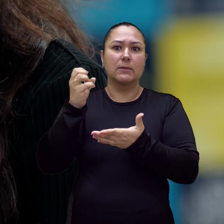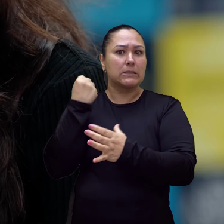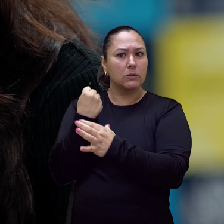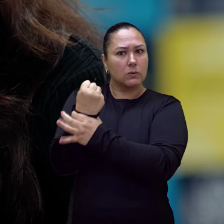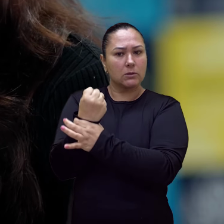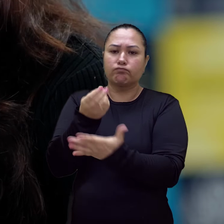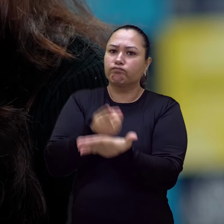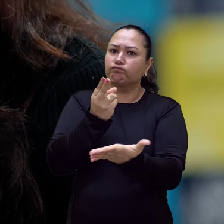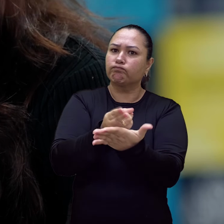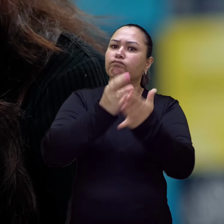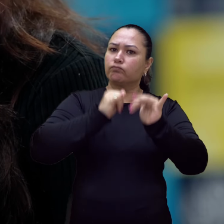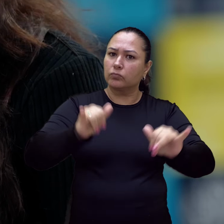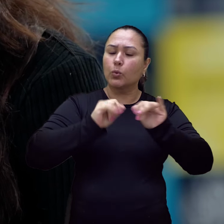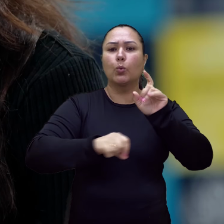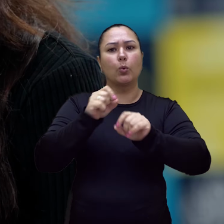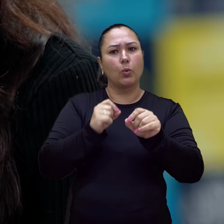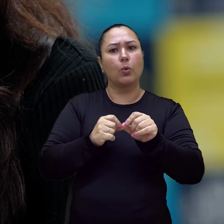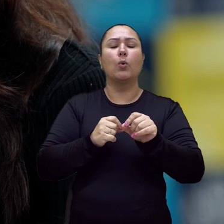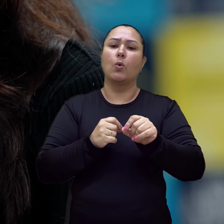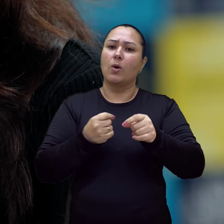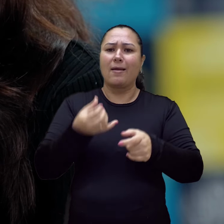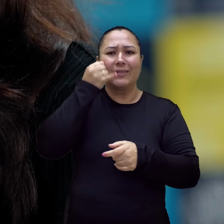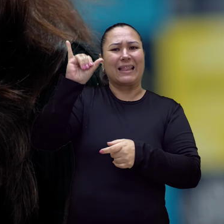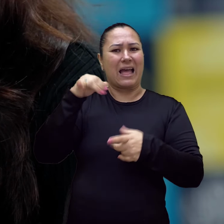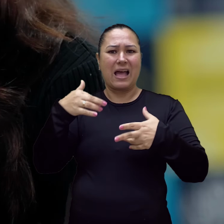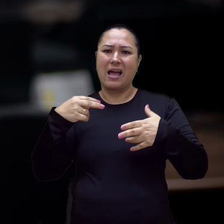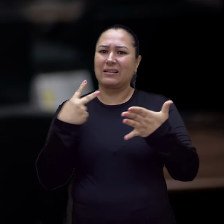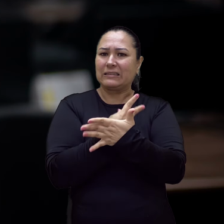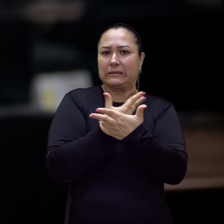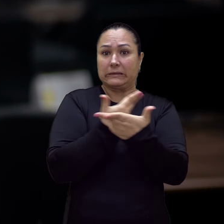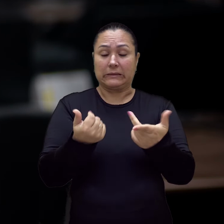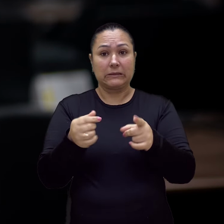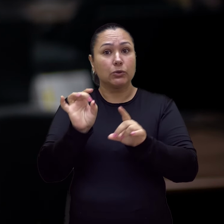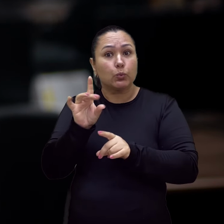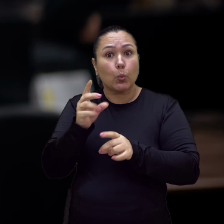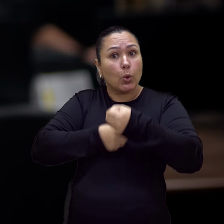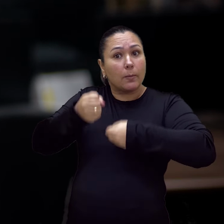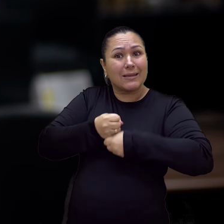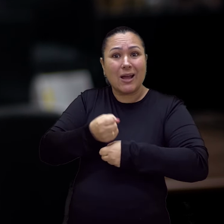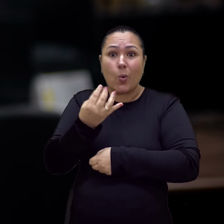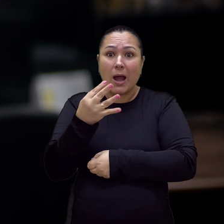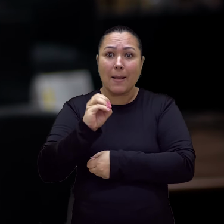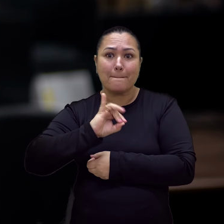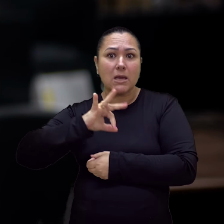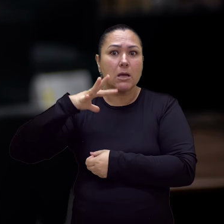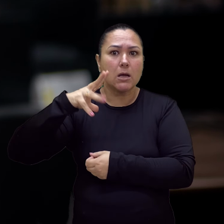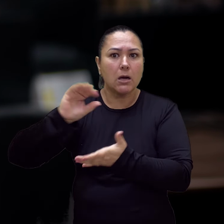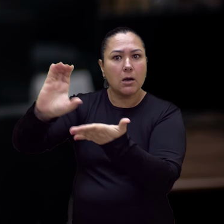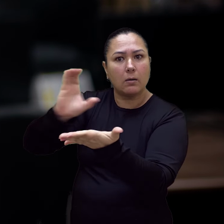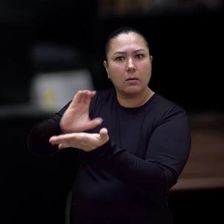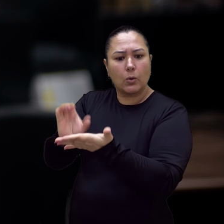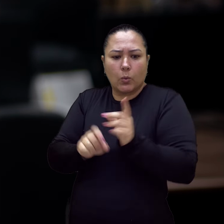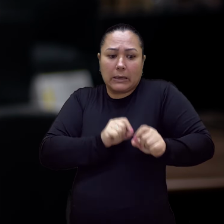importantes em segurança e seguimos promovendo uma cultura de prevenção e excelência. Só em 2021 foram 40 milhões investidos